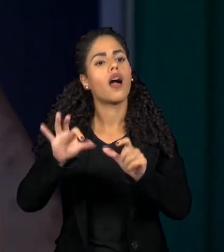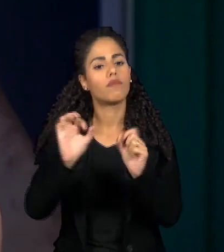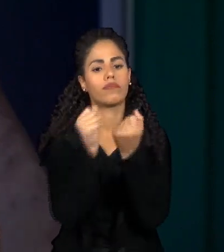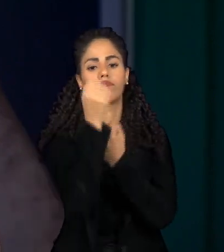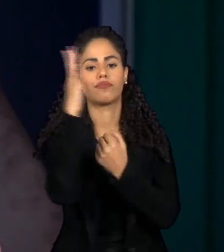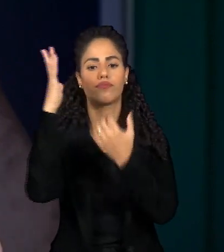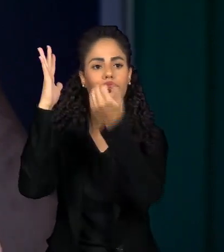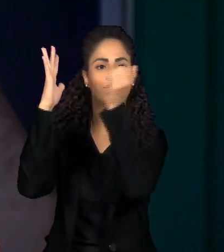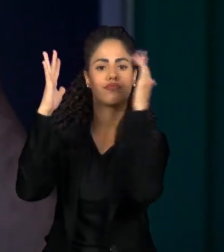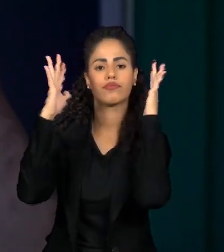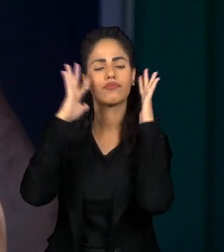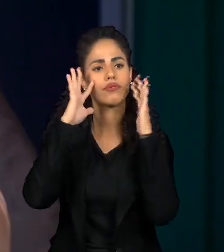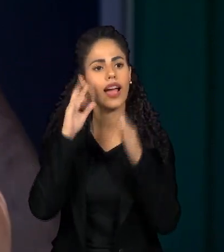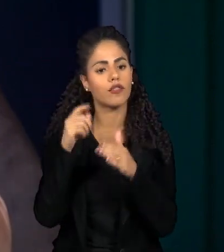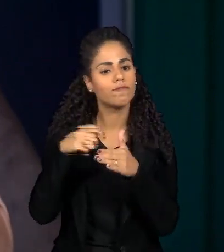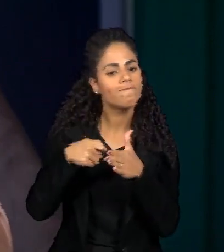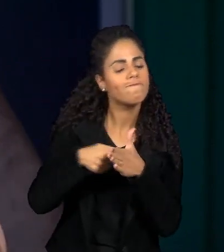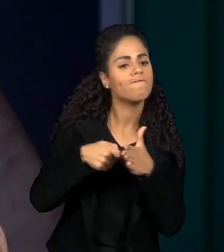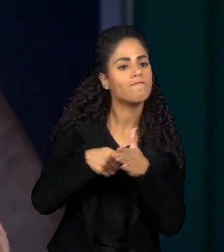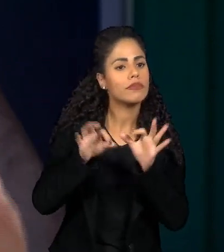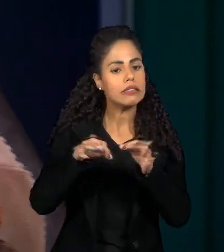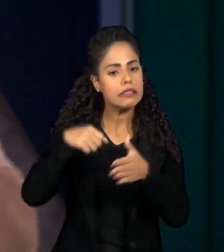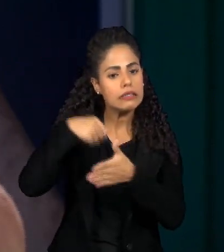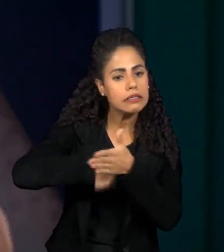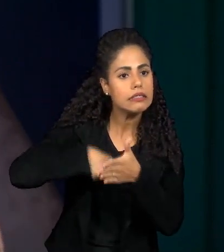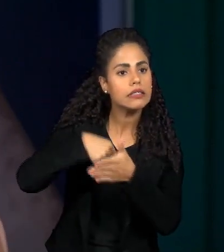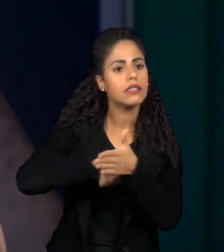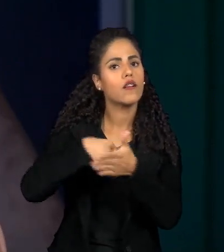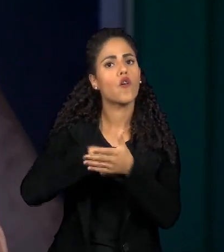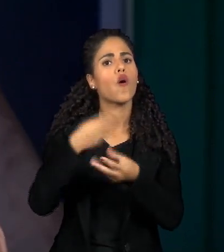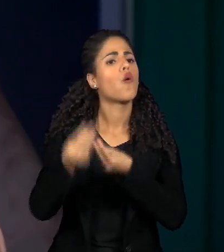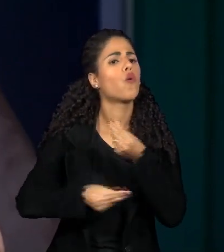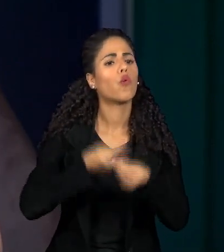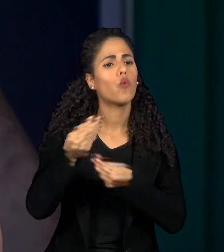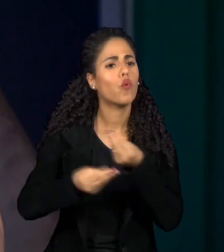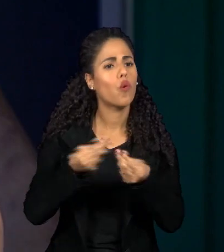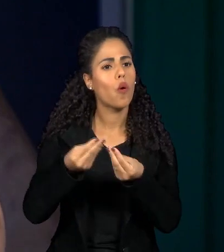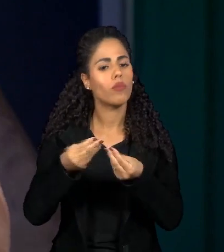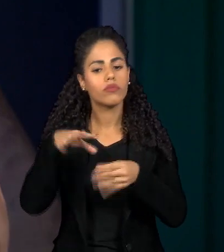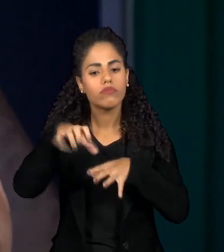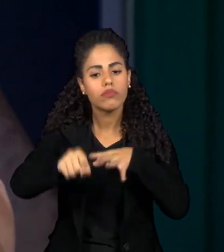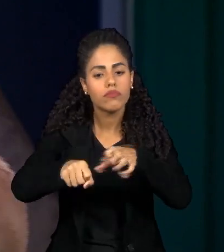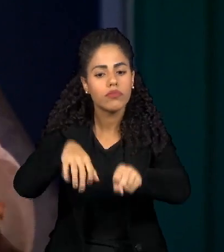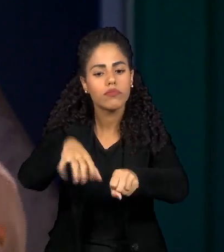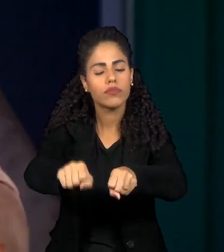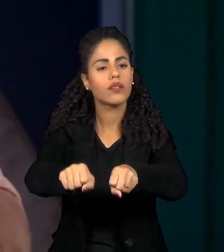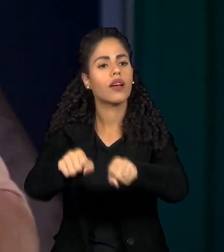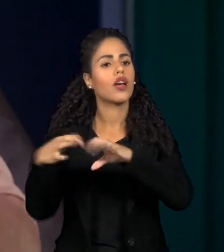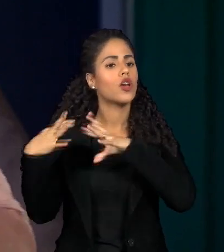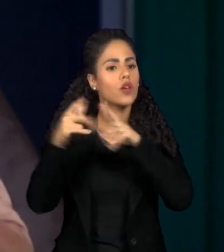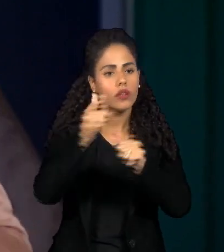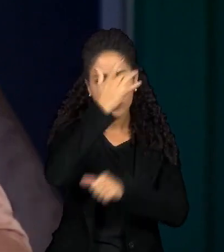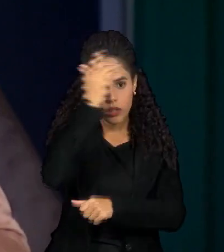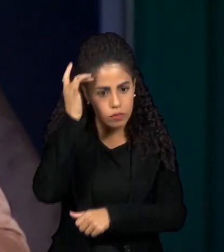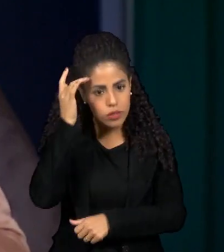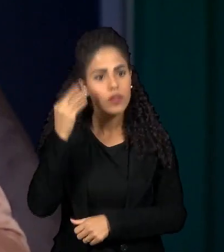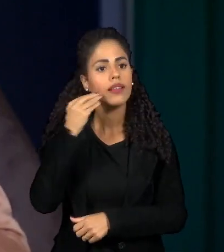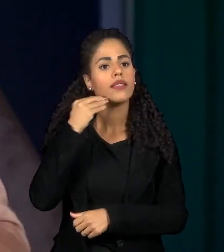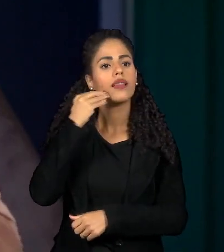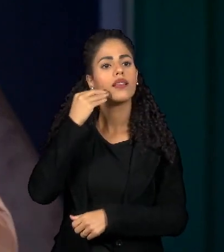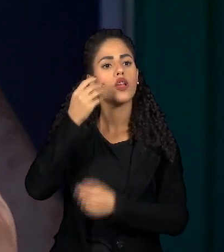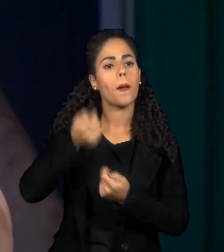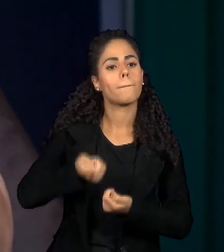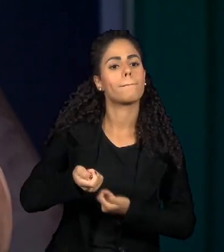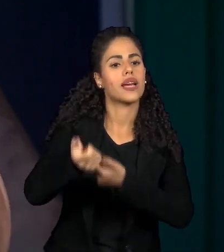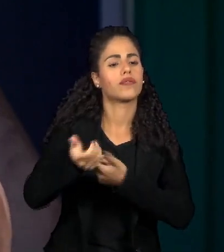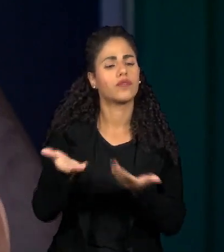de confronto, é um espaço de lutas. Todos tentam dele se apropriar e todos tentam tirar dele os benefícios. E